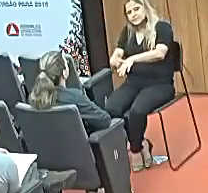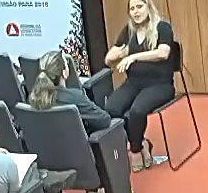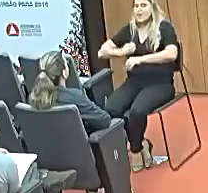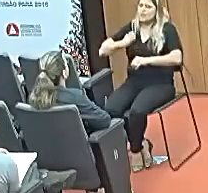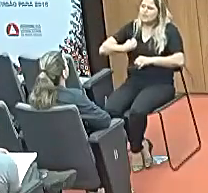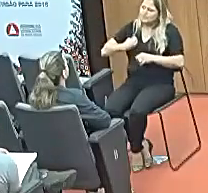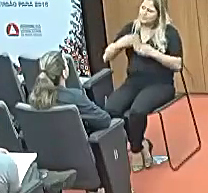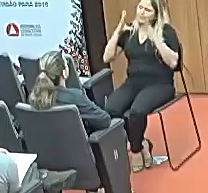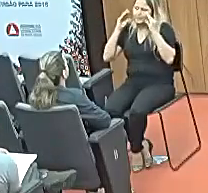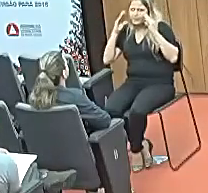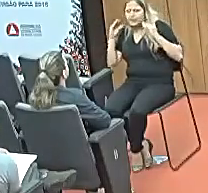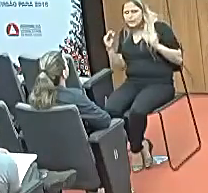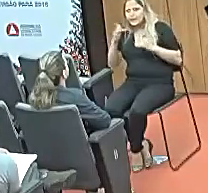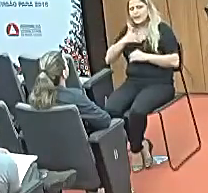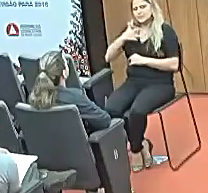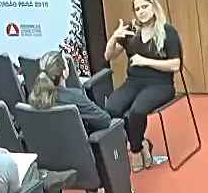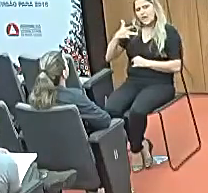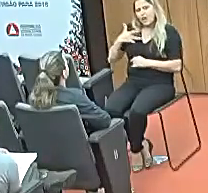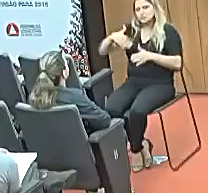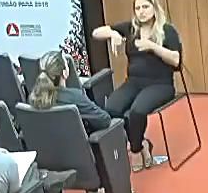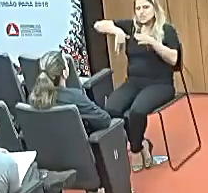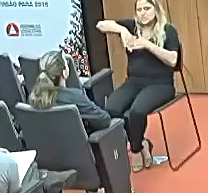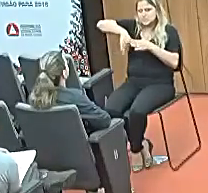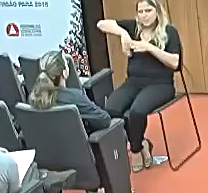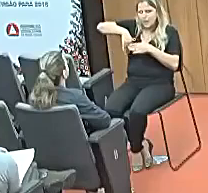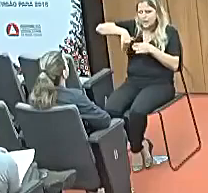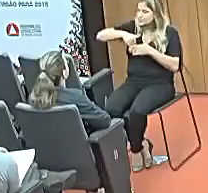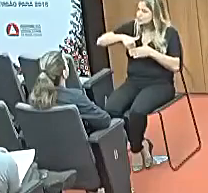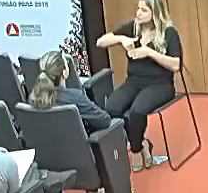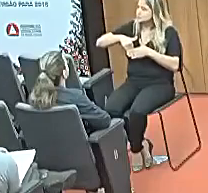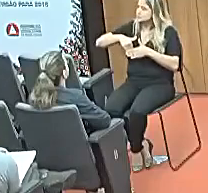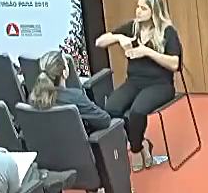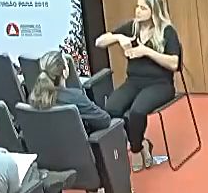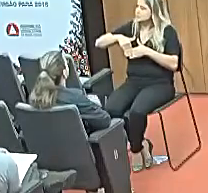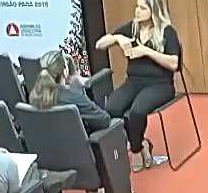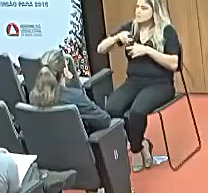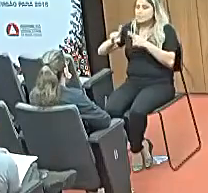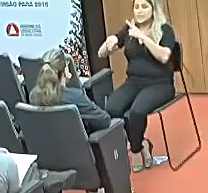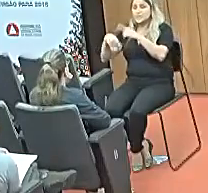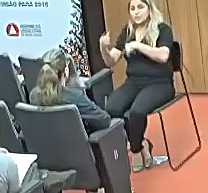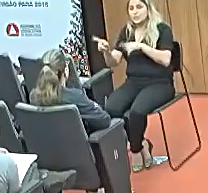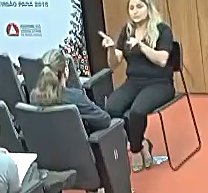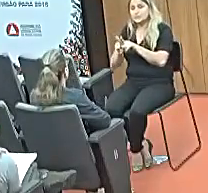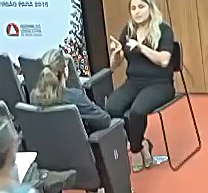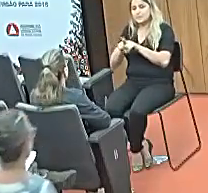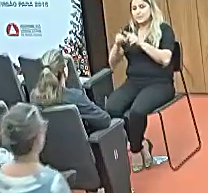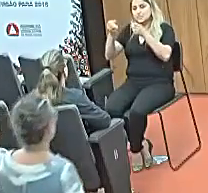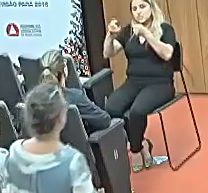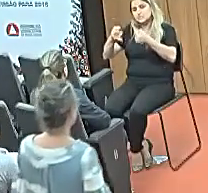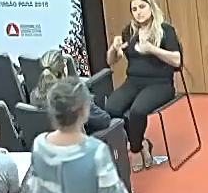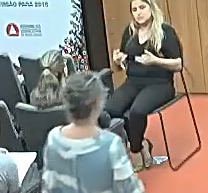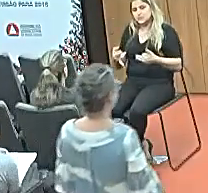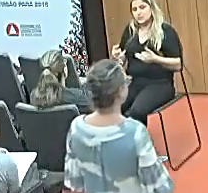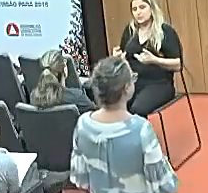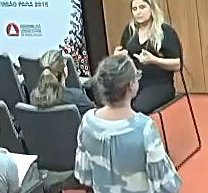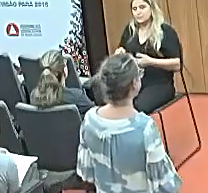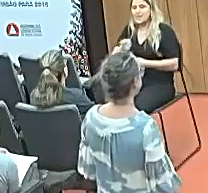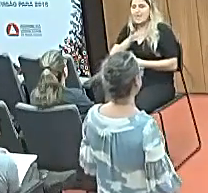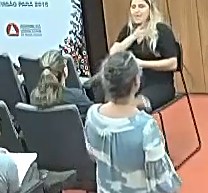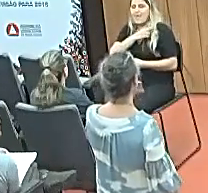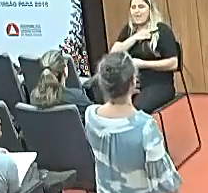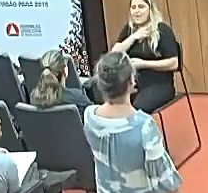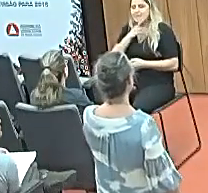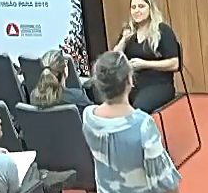vida é saúde esporte na outra questão a gente falou um pouco da religião de matriz